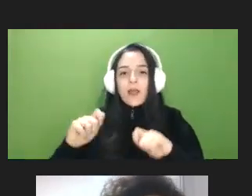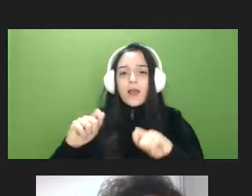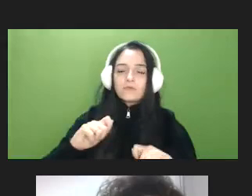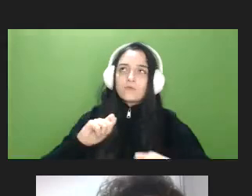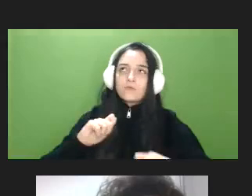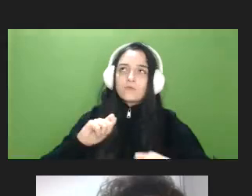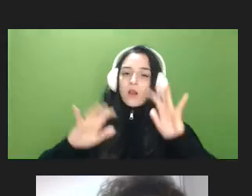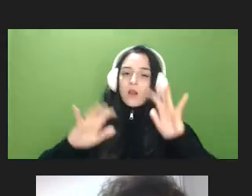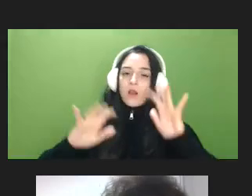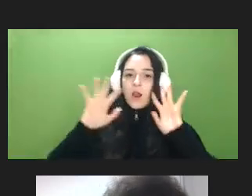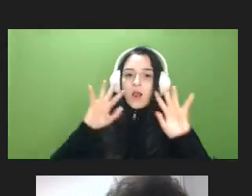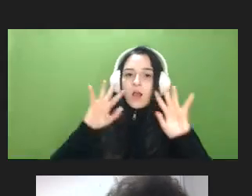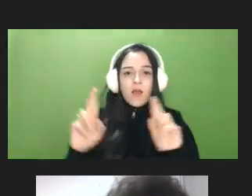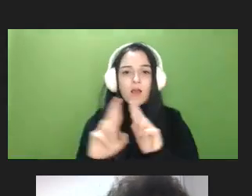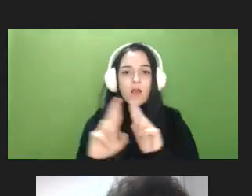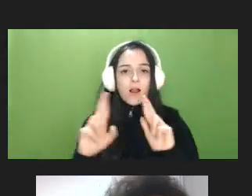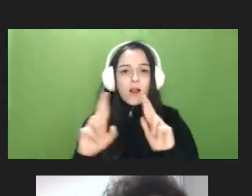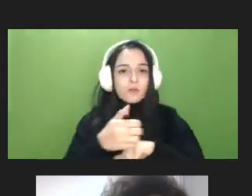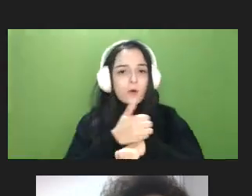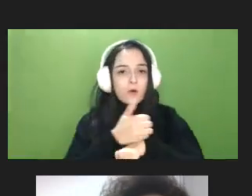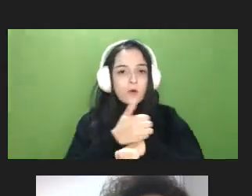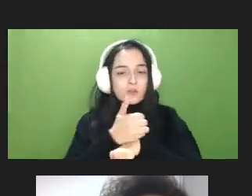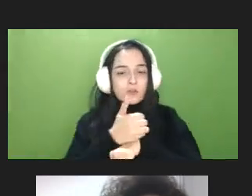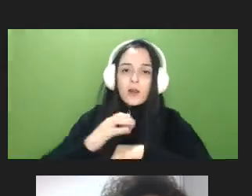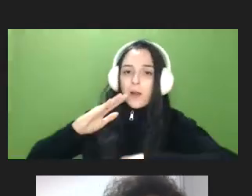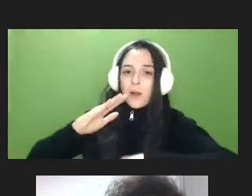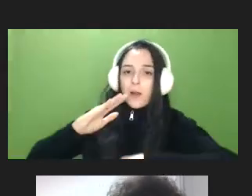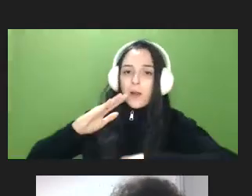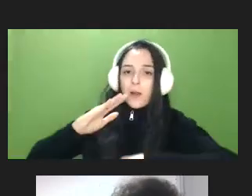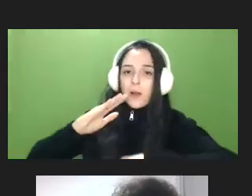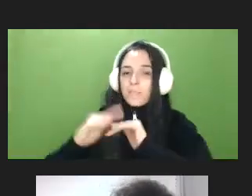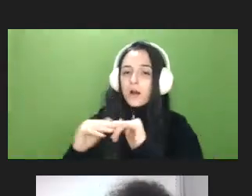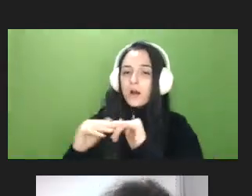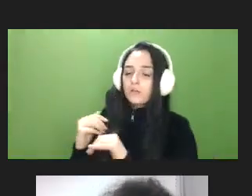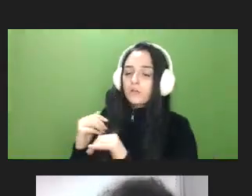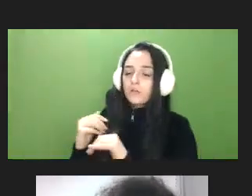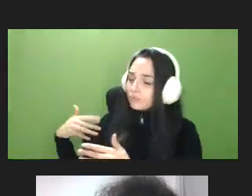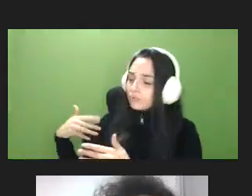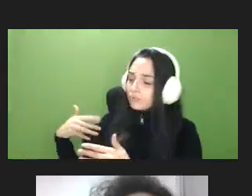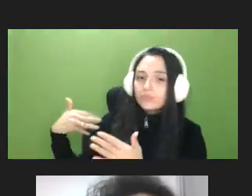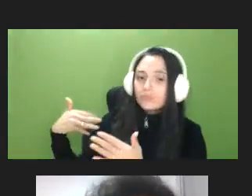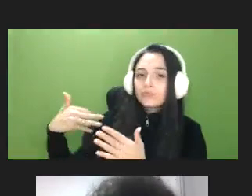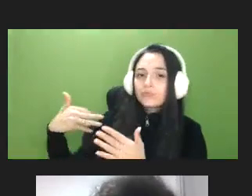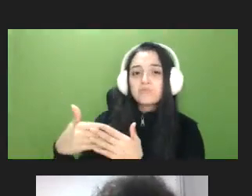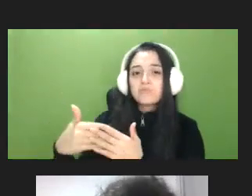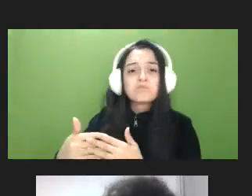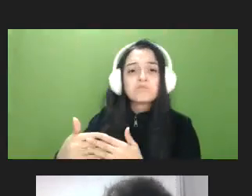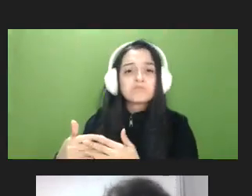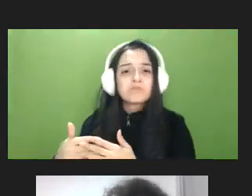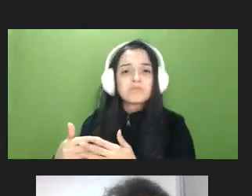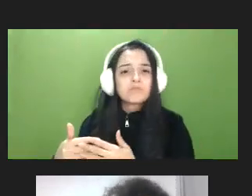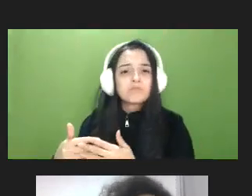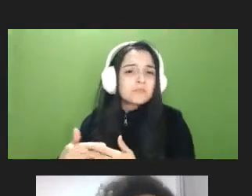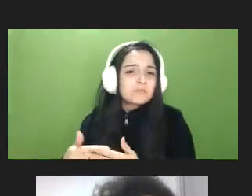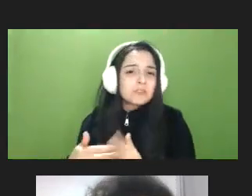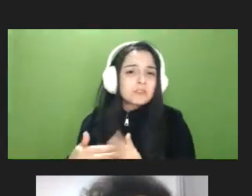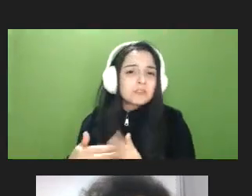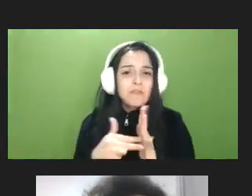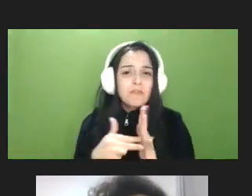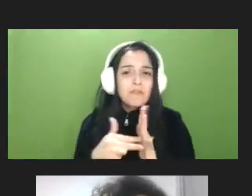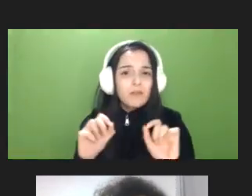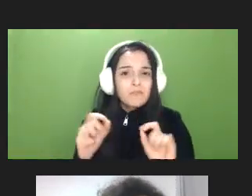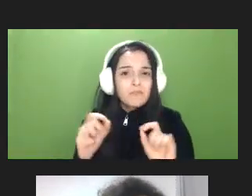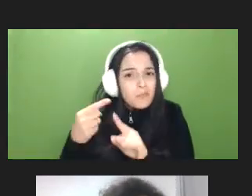teóricas que eu fui fazendo ao longo desses tempos, né? Em outras palavras, por que eu estou aqui me propondo a discutir